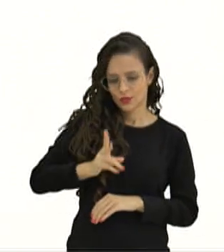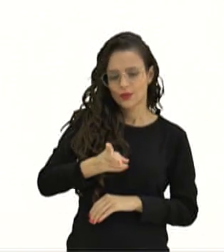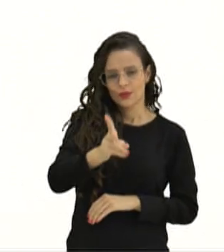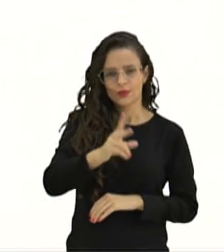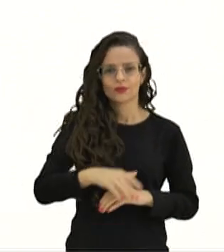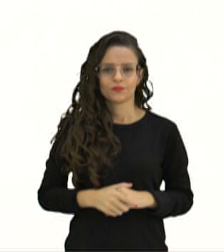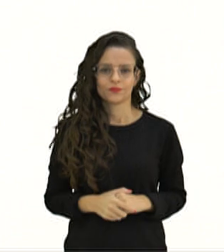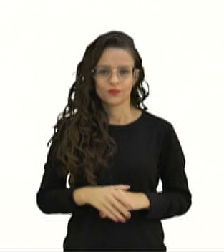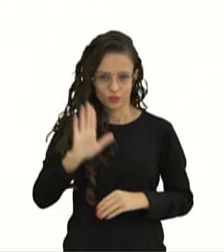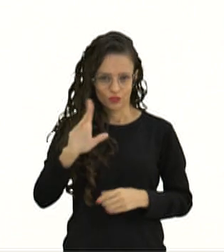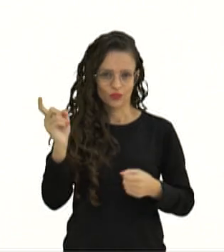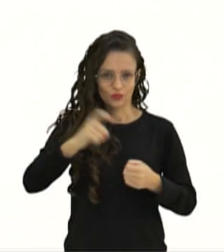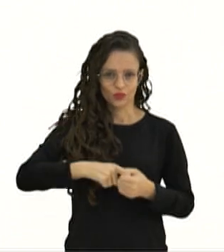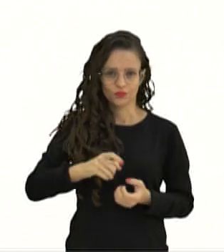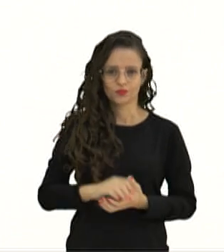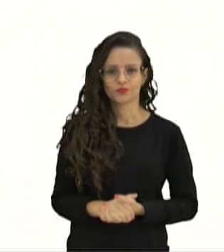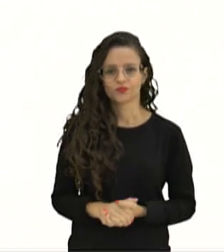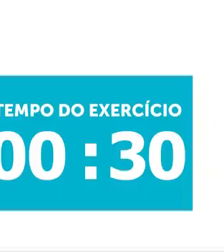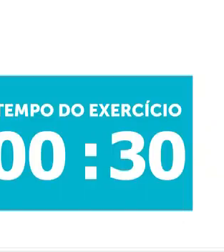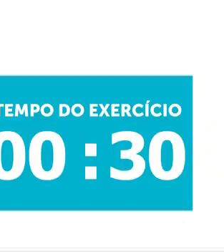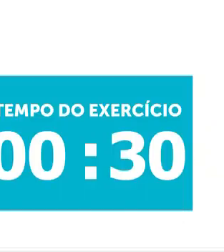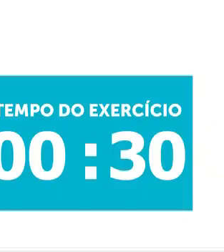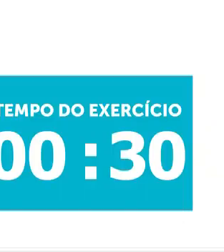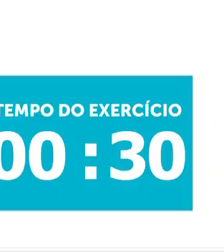dar sequência. Eu já volto.